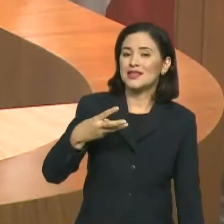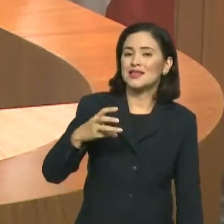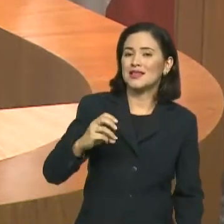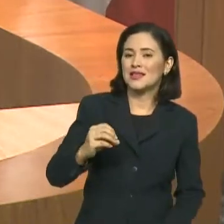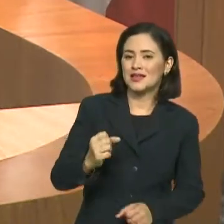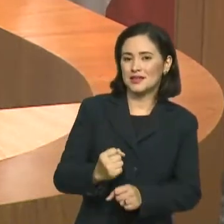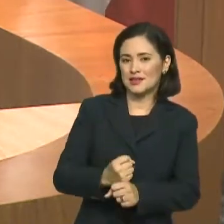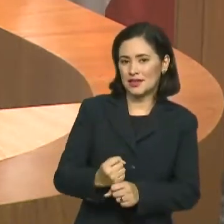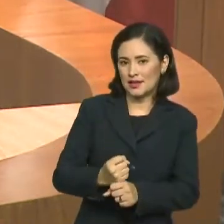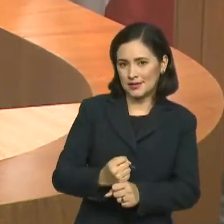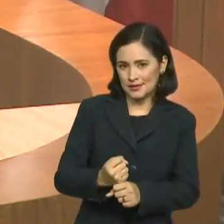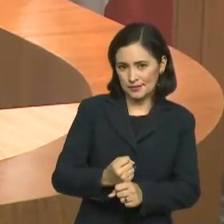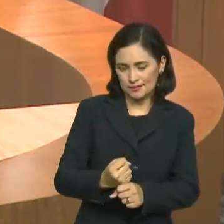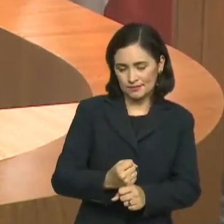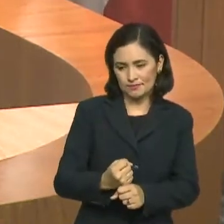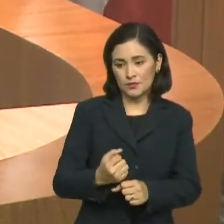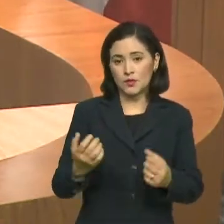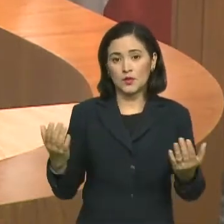que hoje